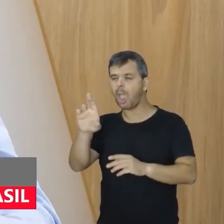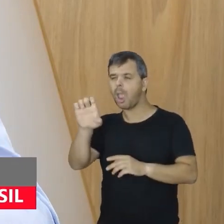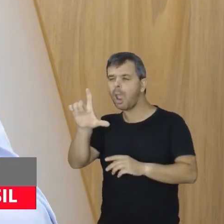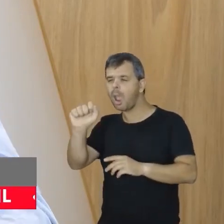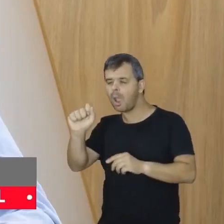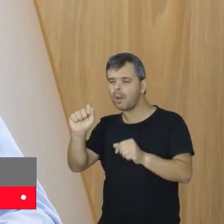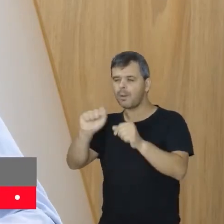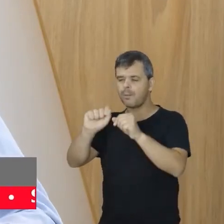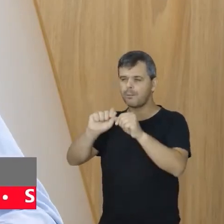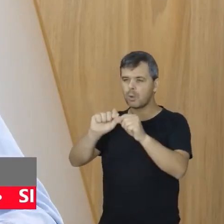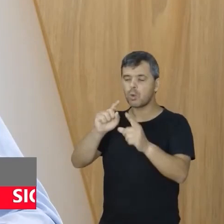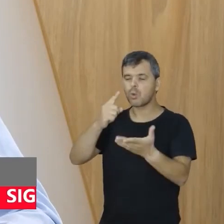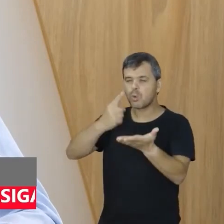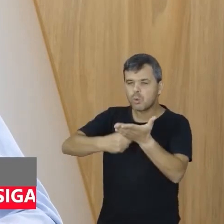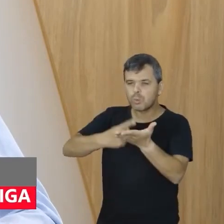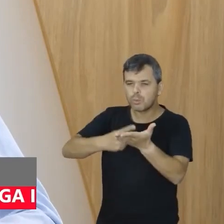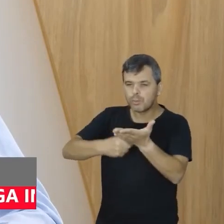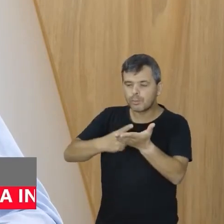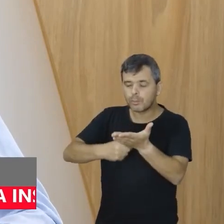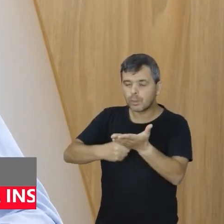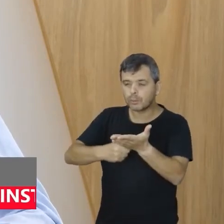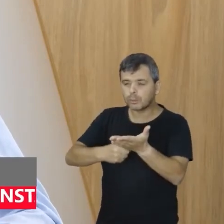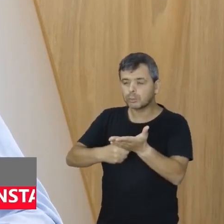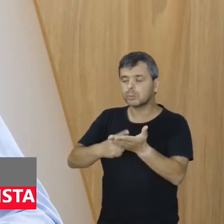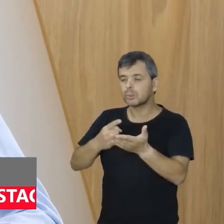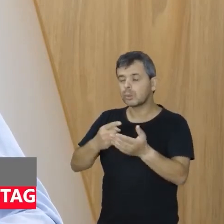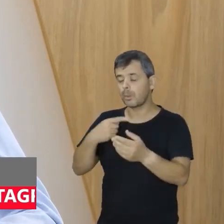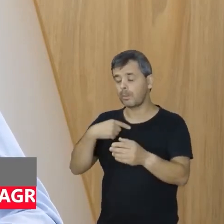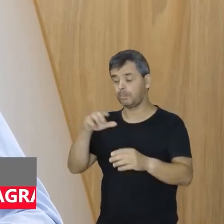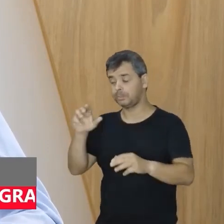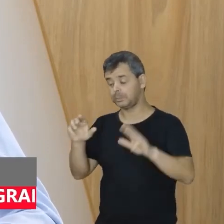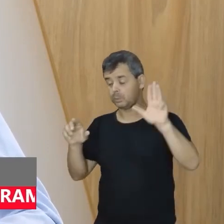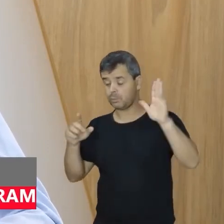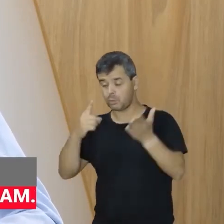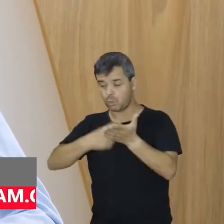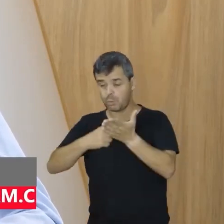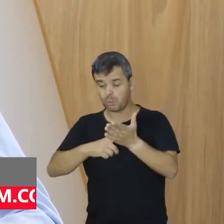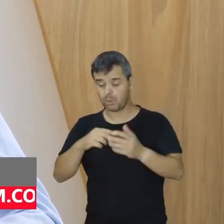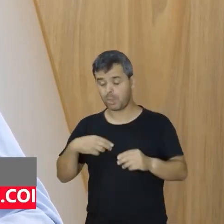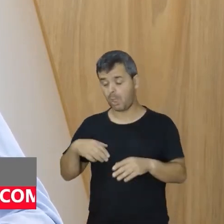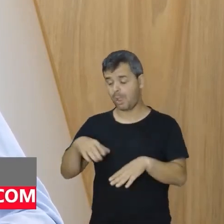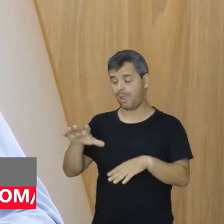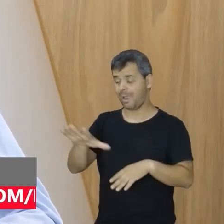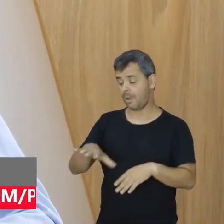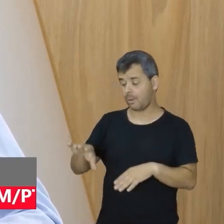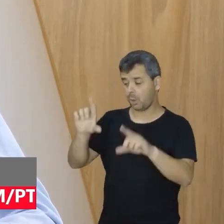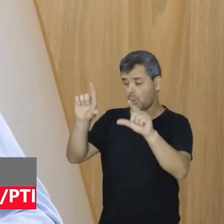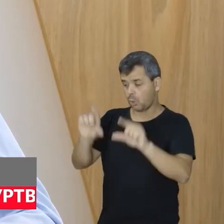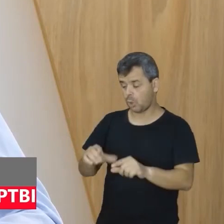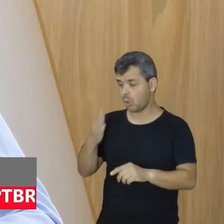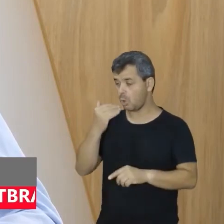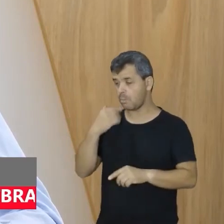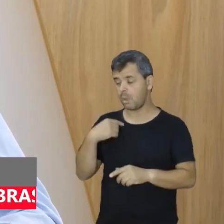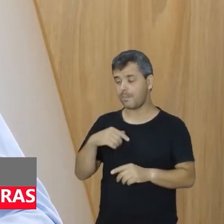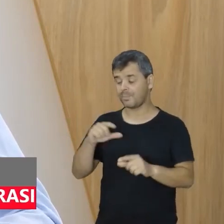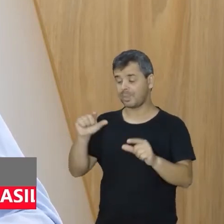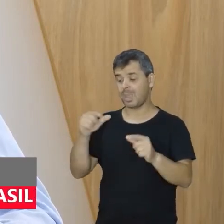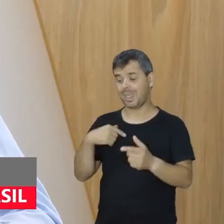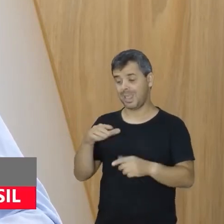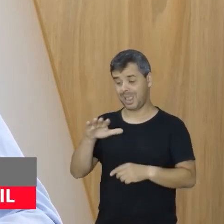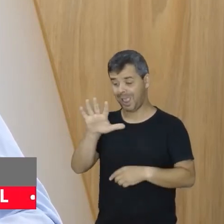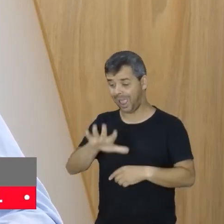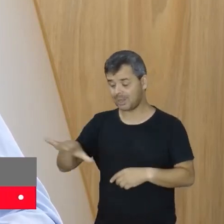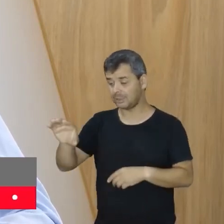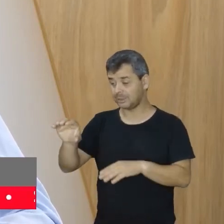Lula fez em relação à alimentação do povo brasileiro está sendo cumprido. Na educação, a meta nossa é não ter nenhum jovem,